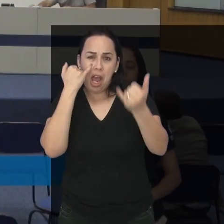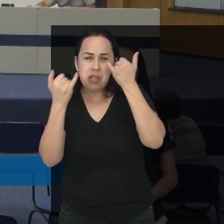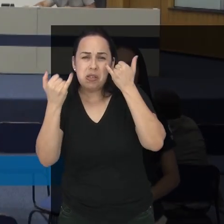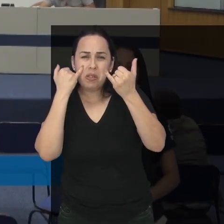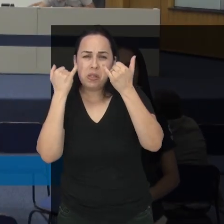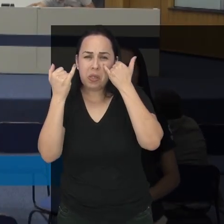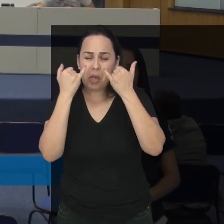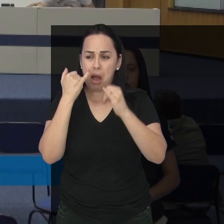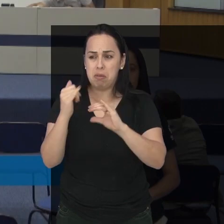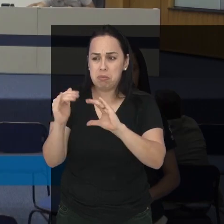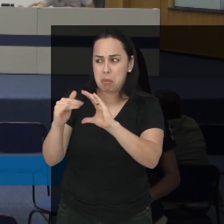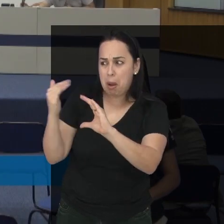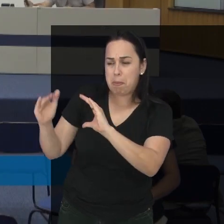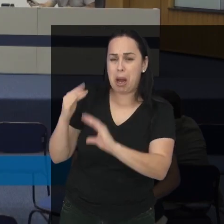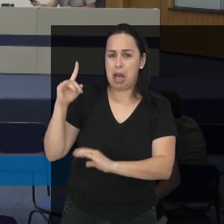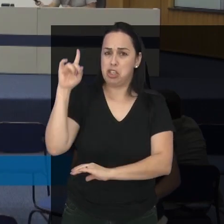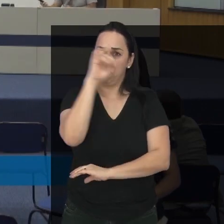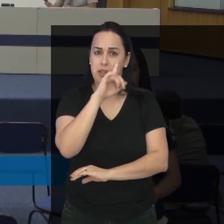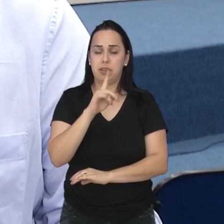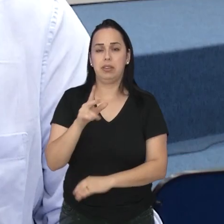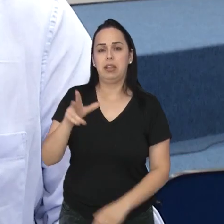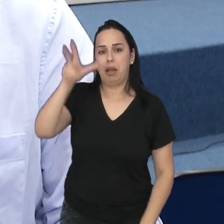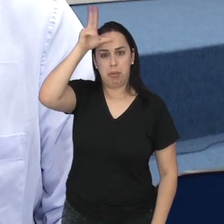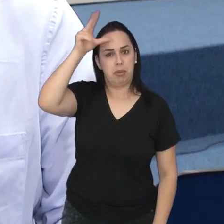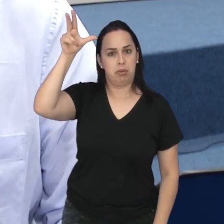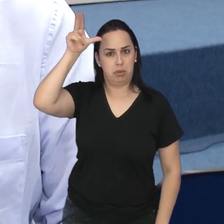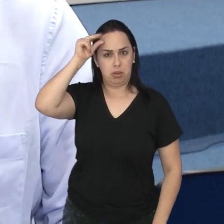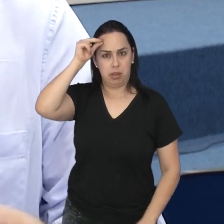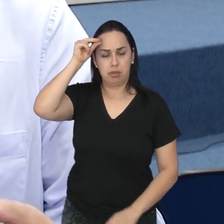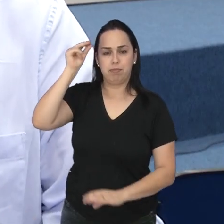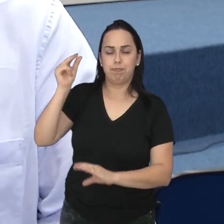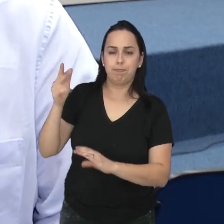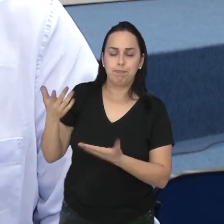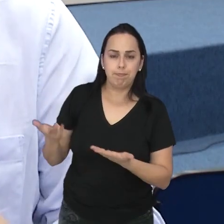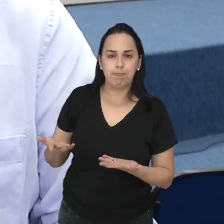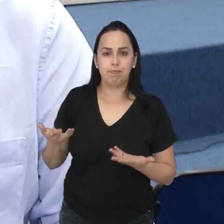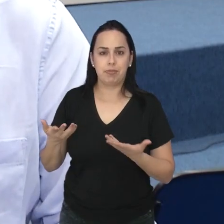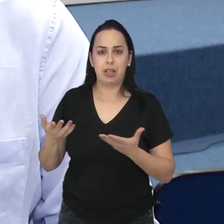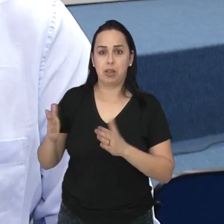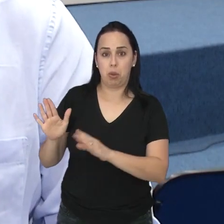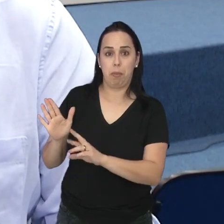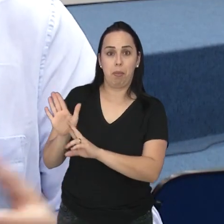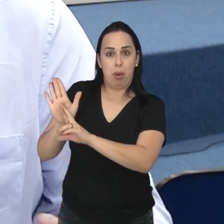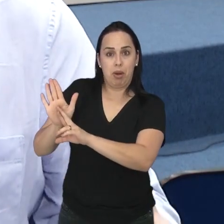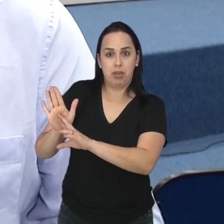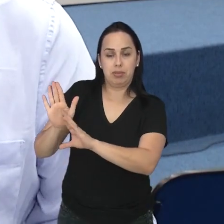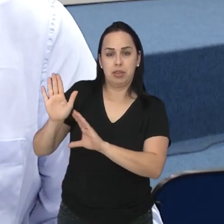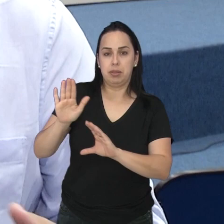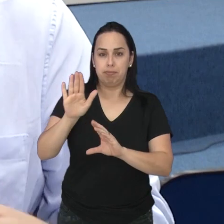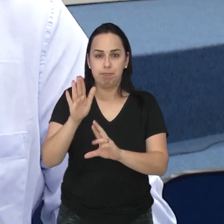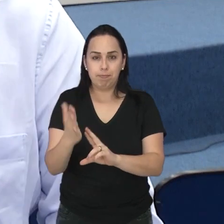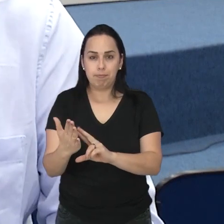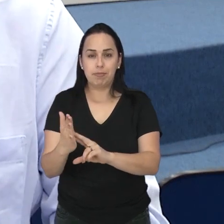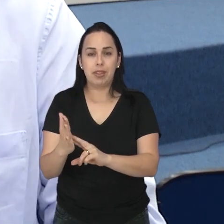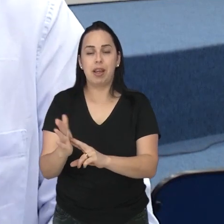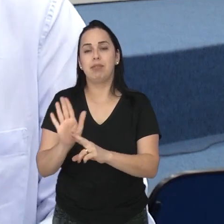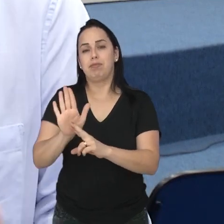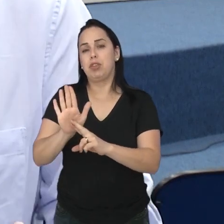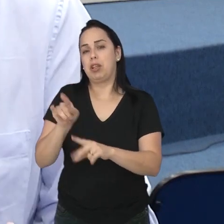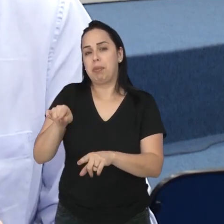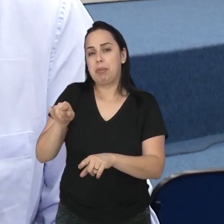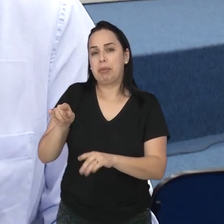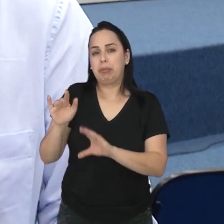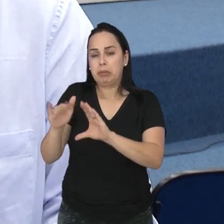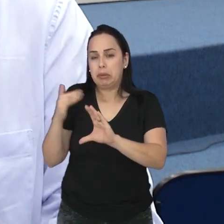a informações de órgãos responsáveis. A Prefeitura se disponibilizou através do representante, a Arcesp, e